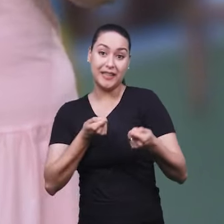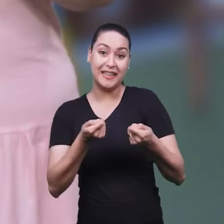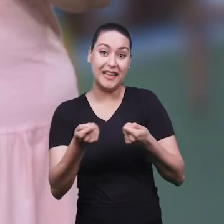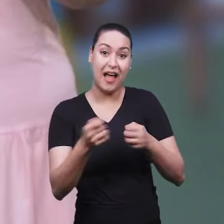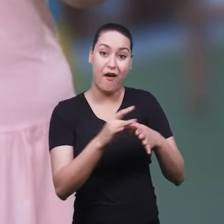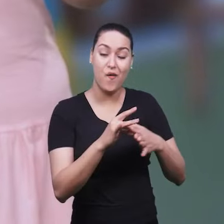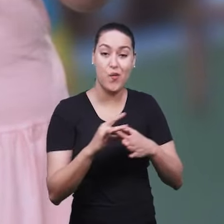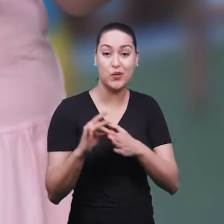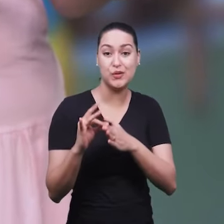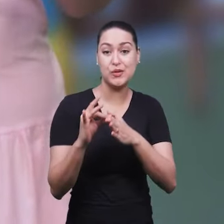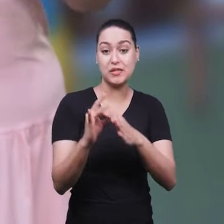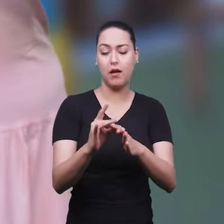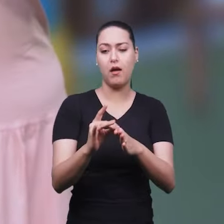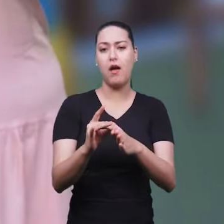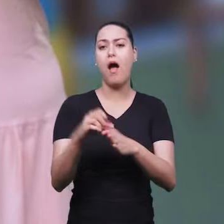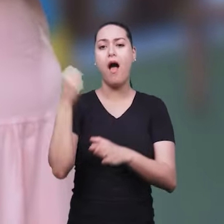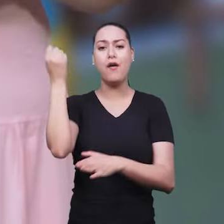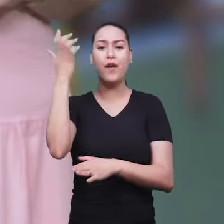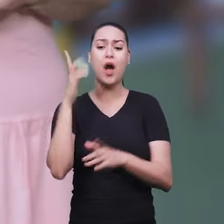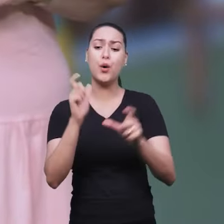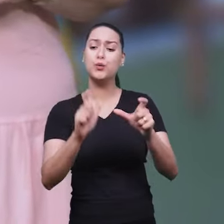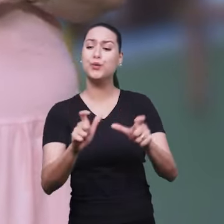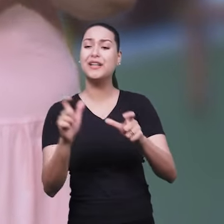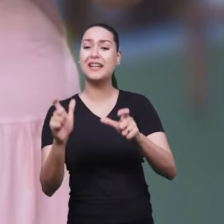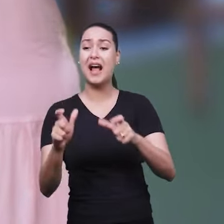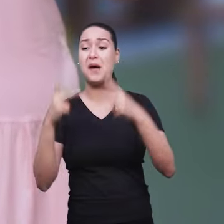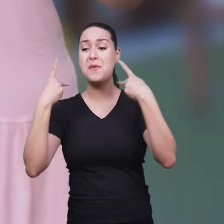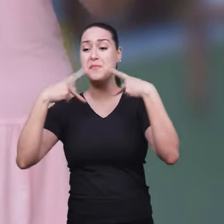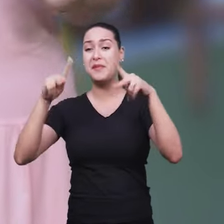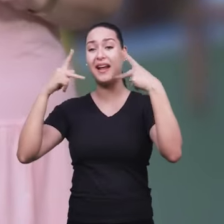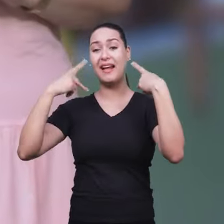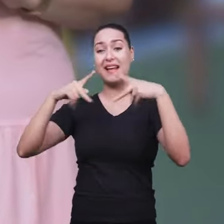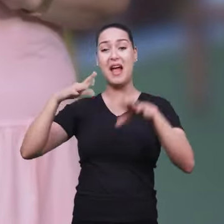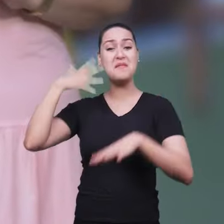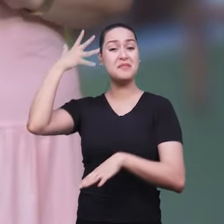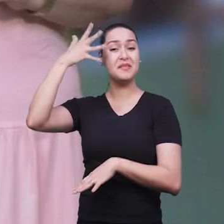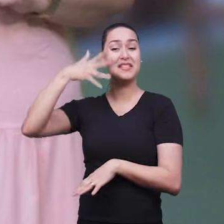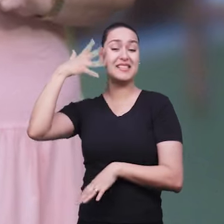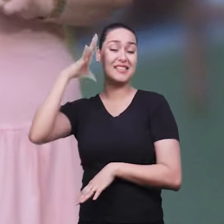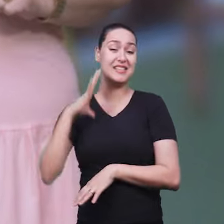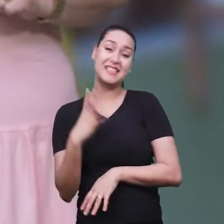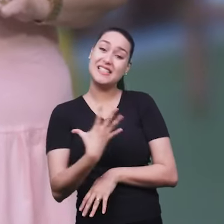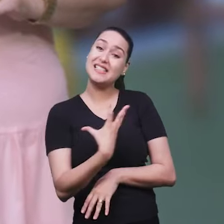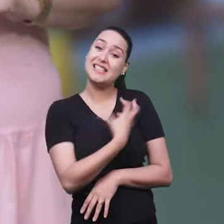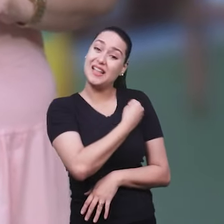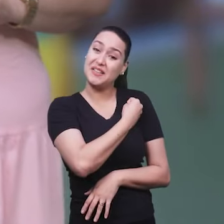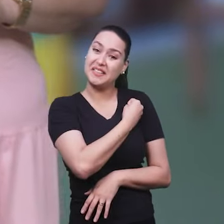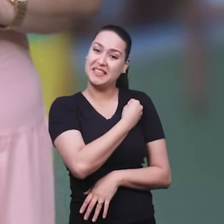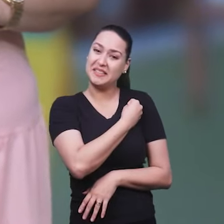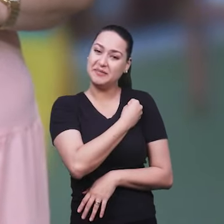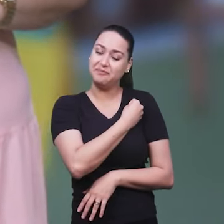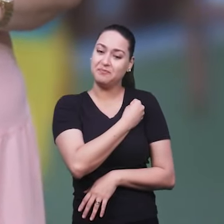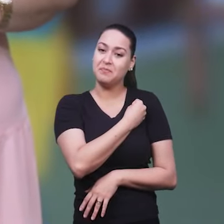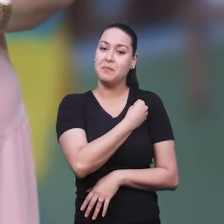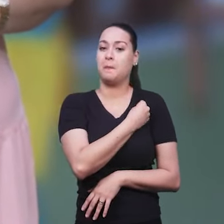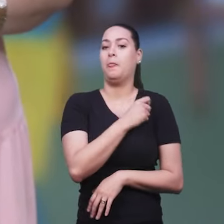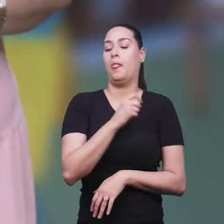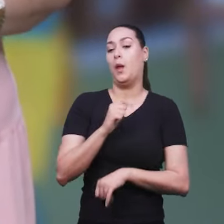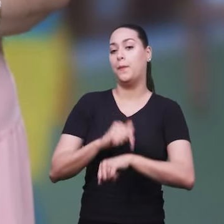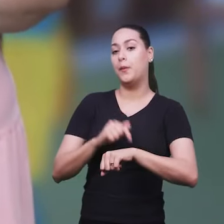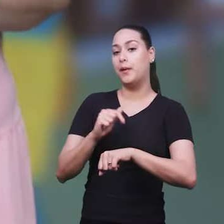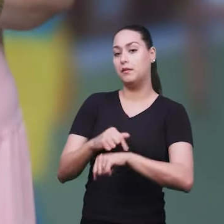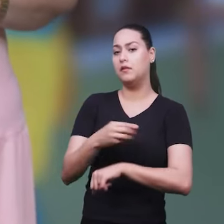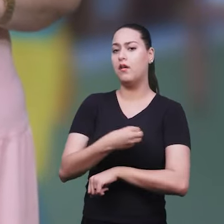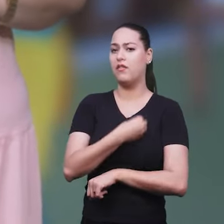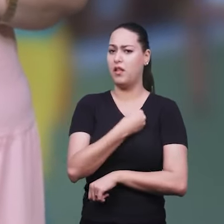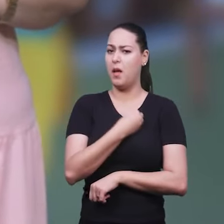mostrando onde ele deveria ir para levar a palavra de salvação para as pessoas. Na sua caminhada, Paulo passou